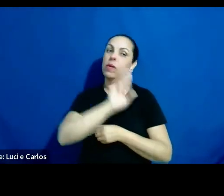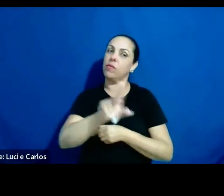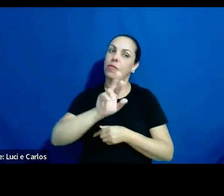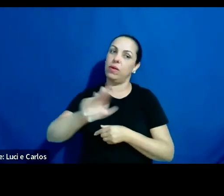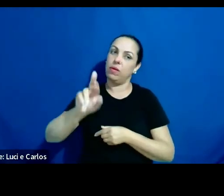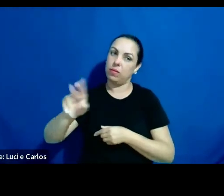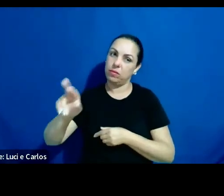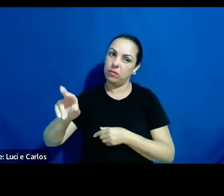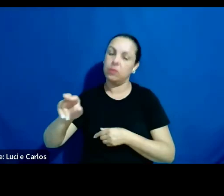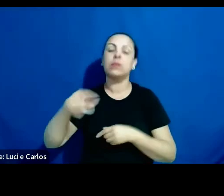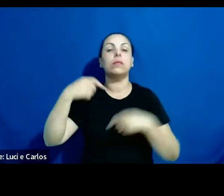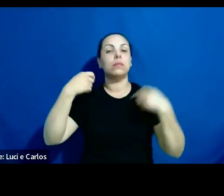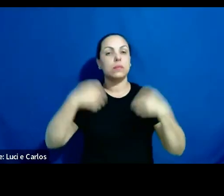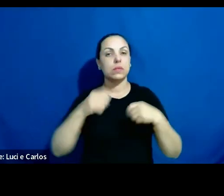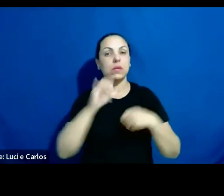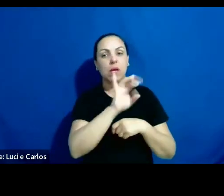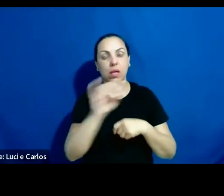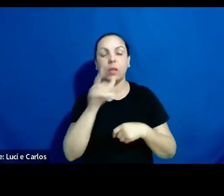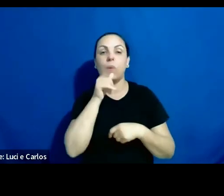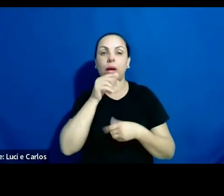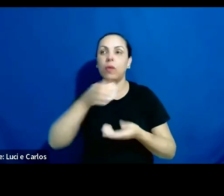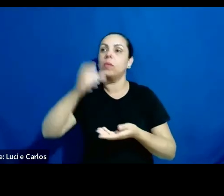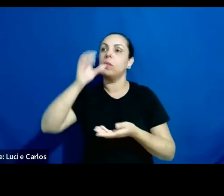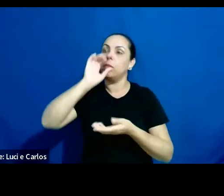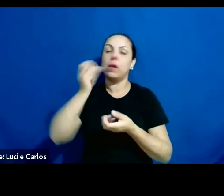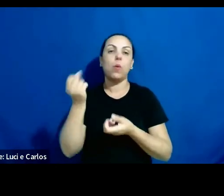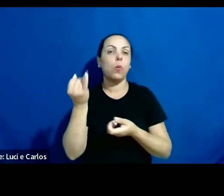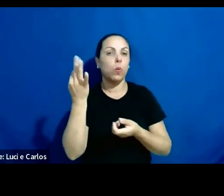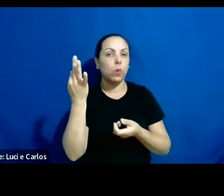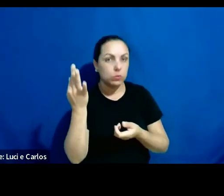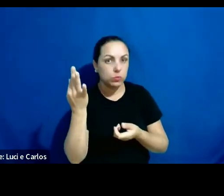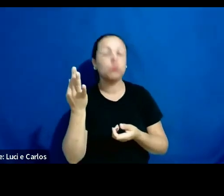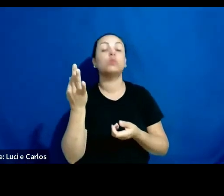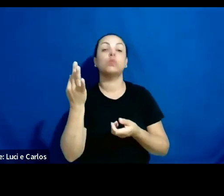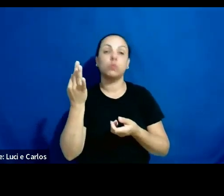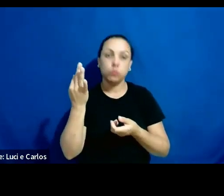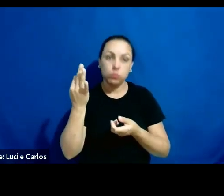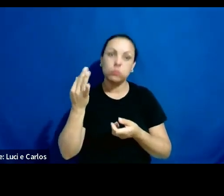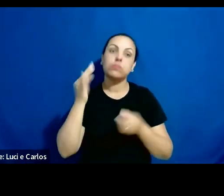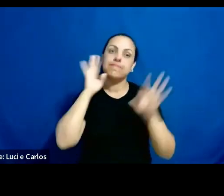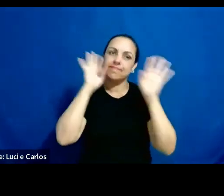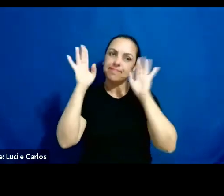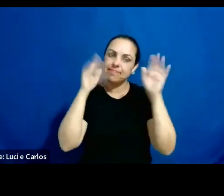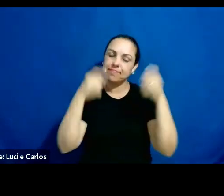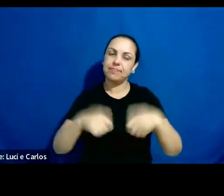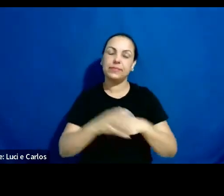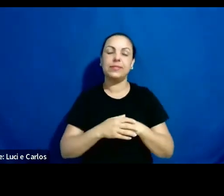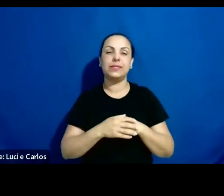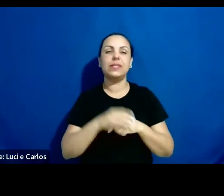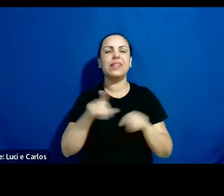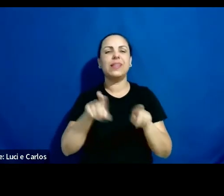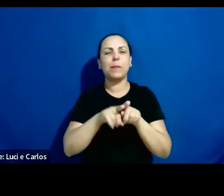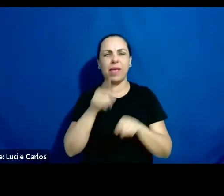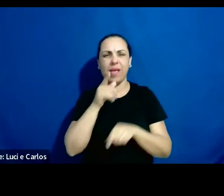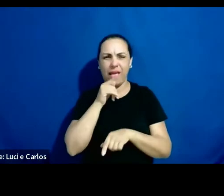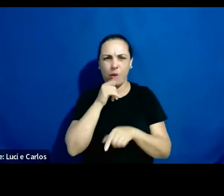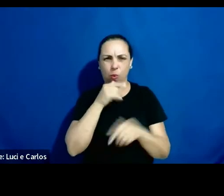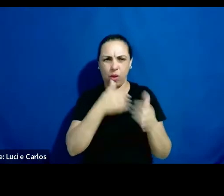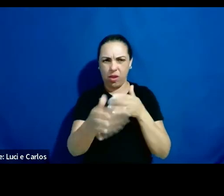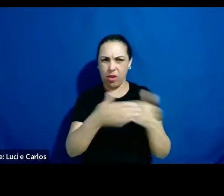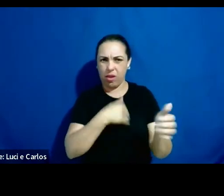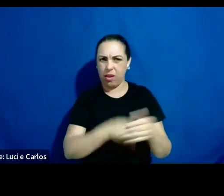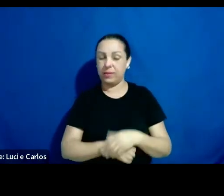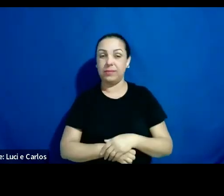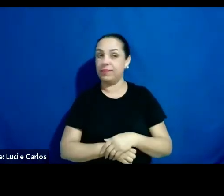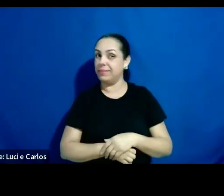bem ajustado, tá ok? Faça uso de uma água viva, uma água com potencial